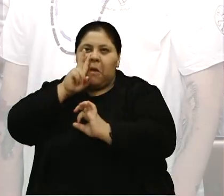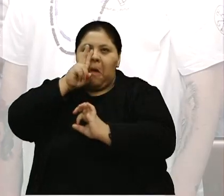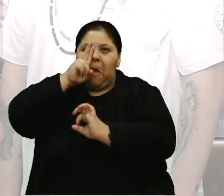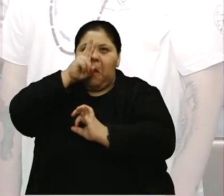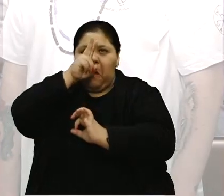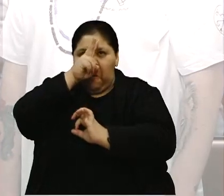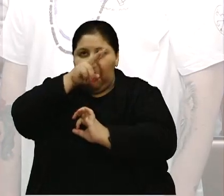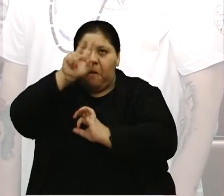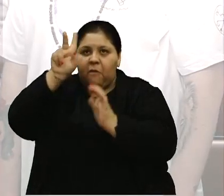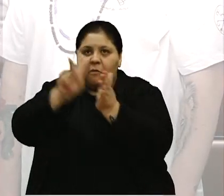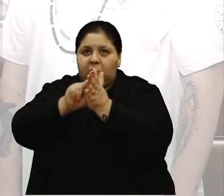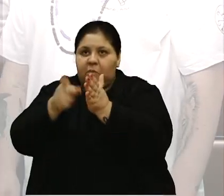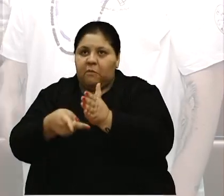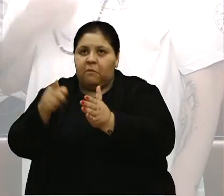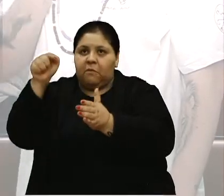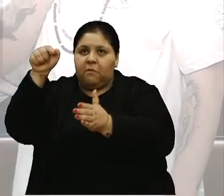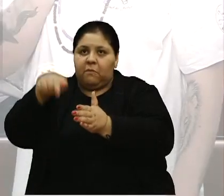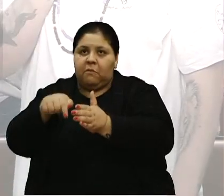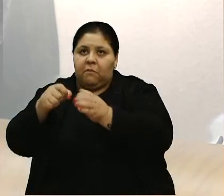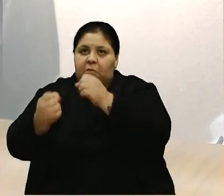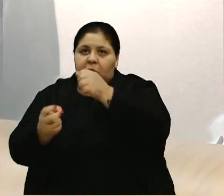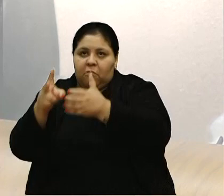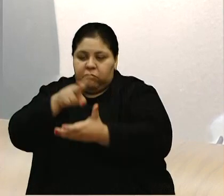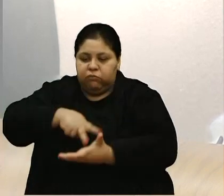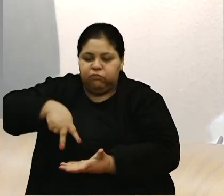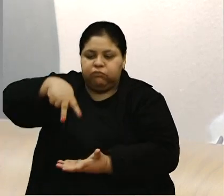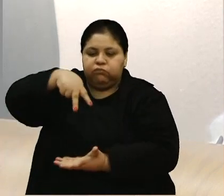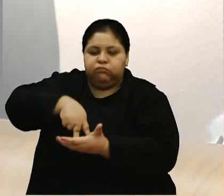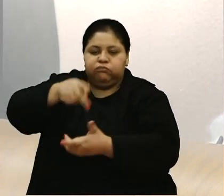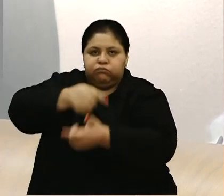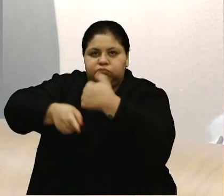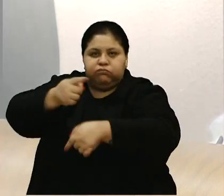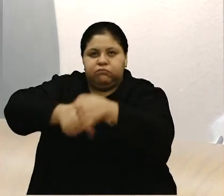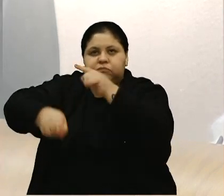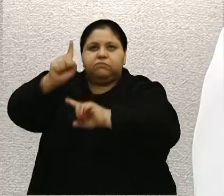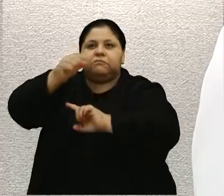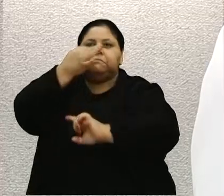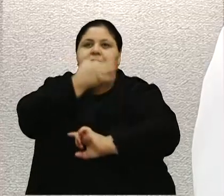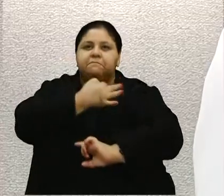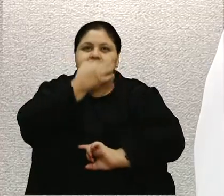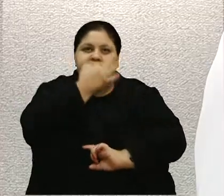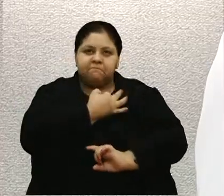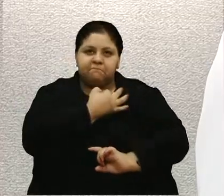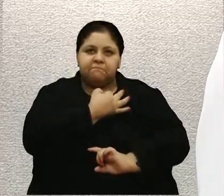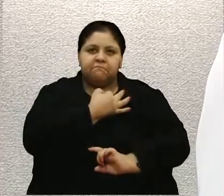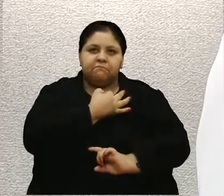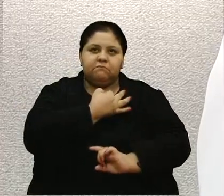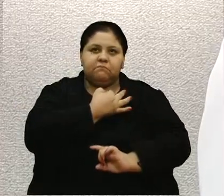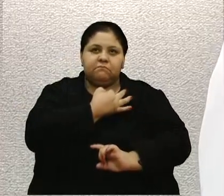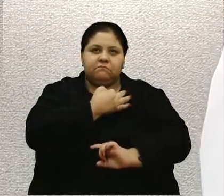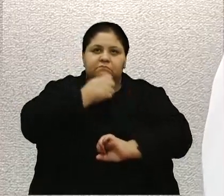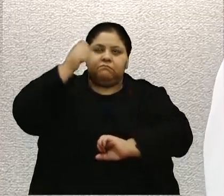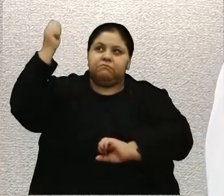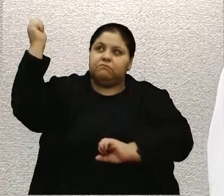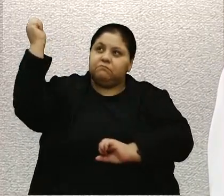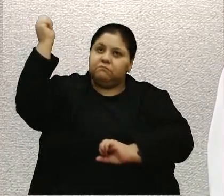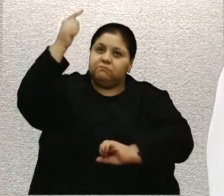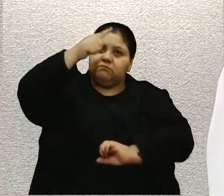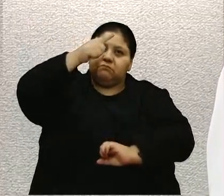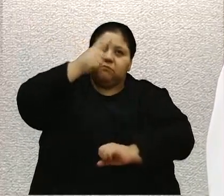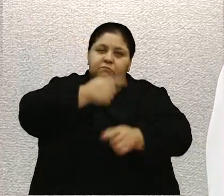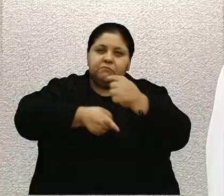esforço nativo, levanta Caxias vibrante, aos carinhos